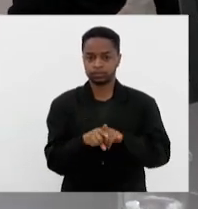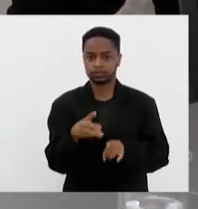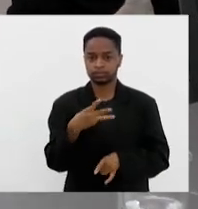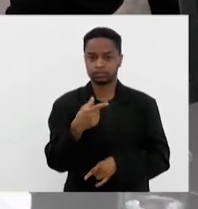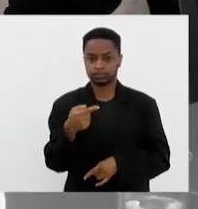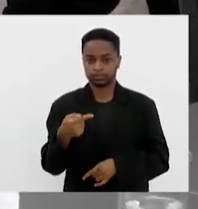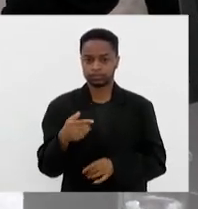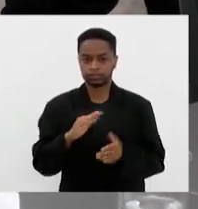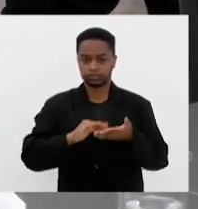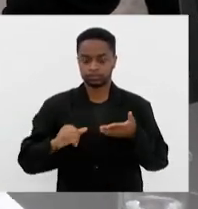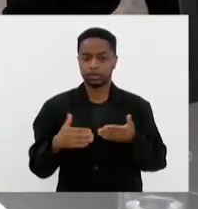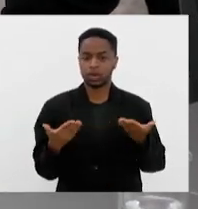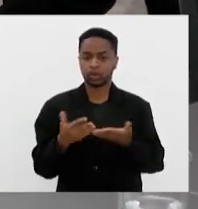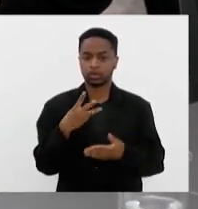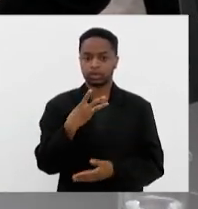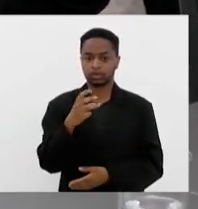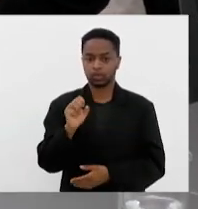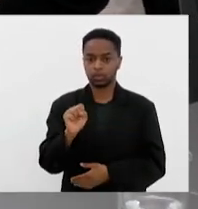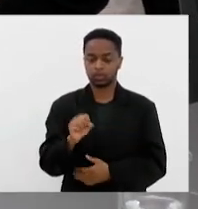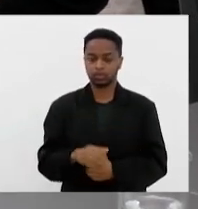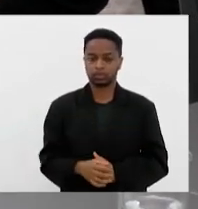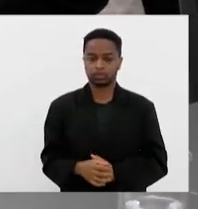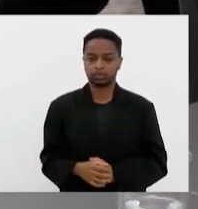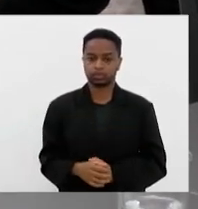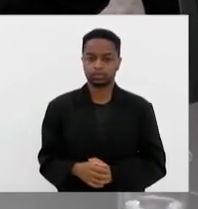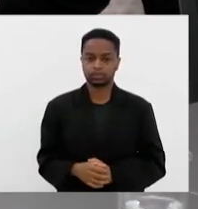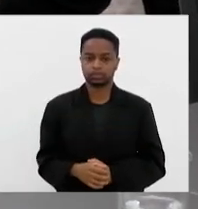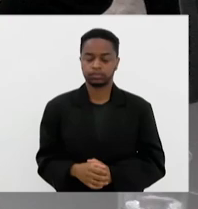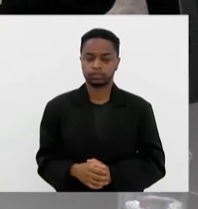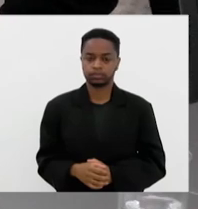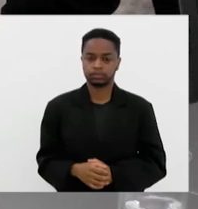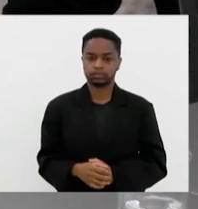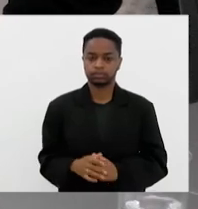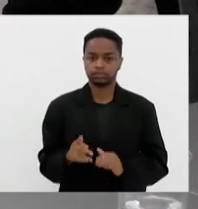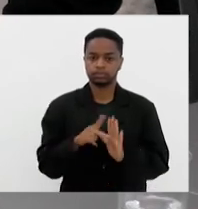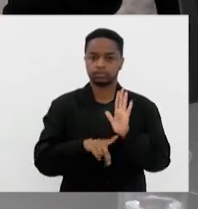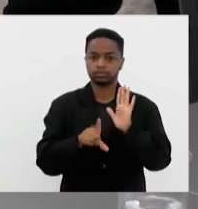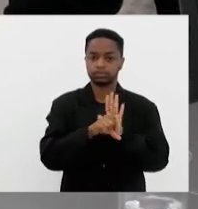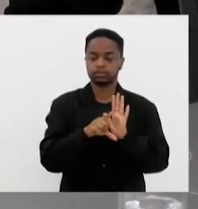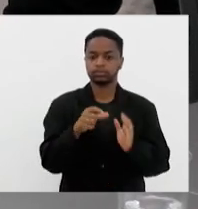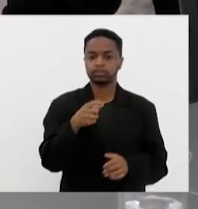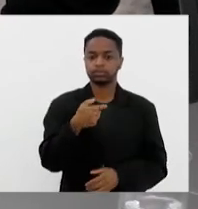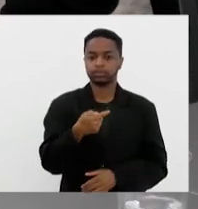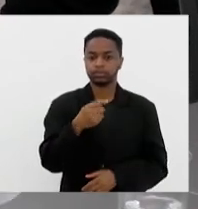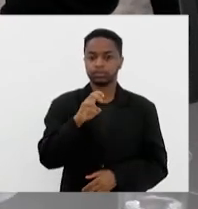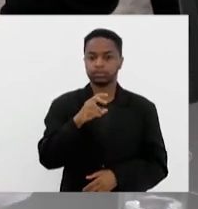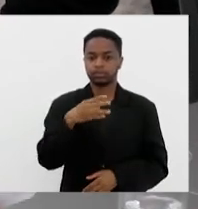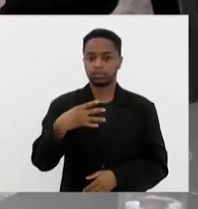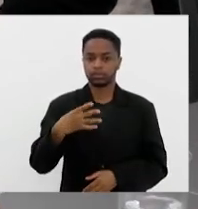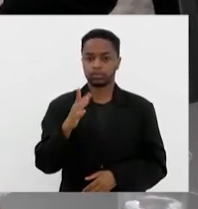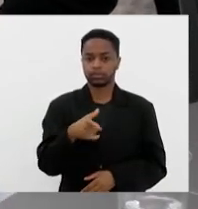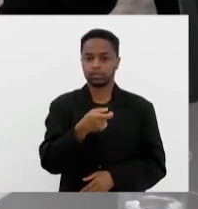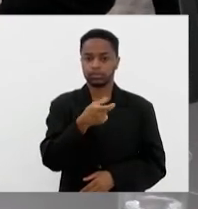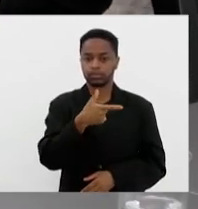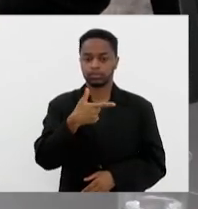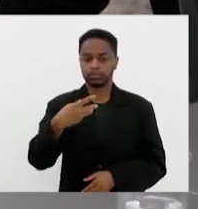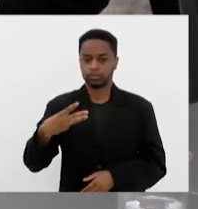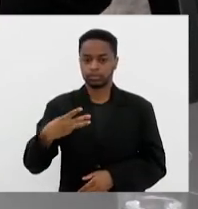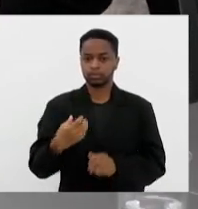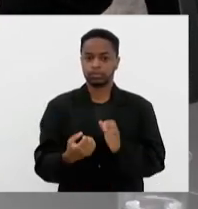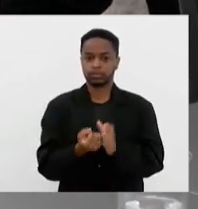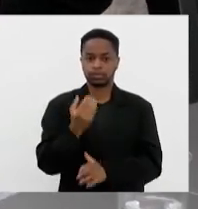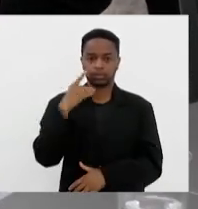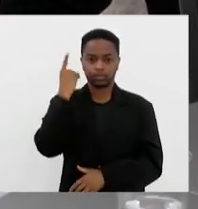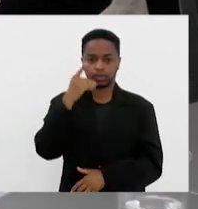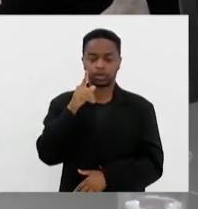37 da pauta. Passo ao 38. 38 da pauta é o PL 754 de 23, de autoria do deputado Luiz Cláudio